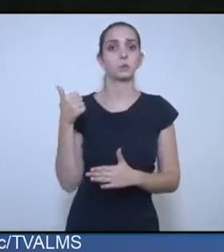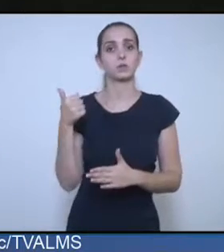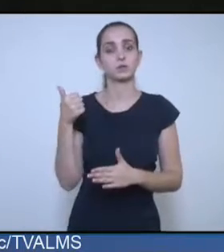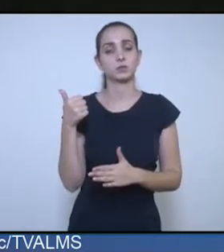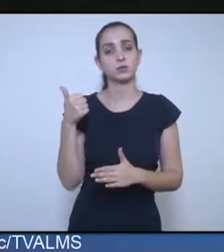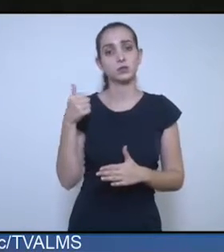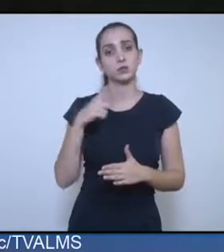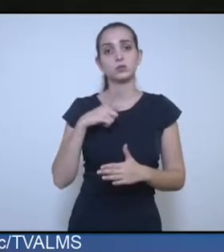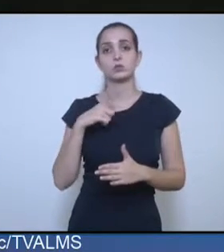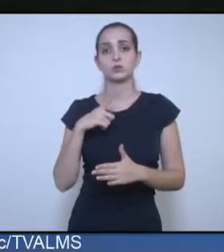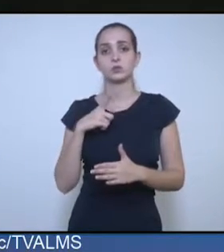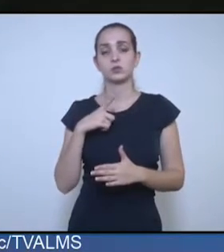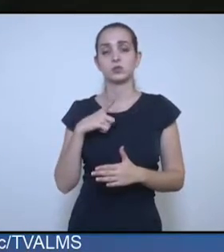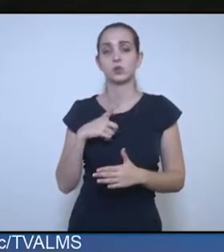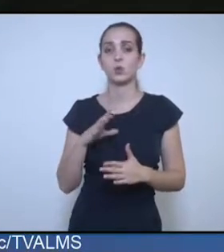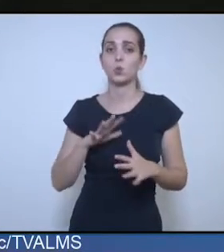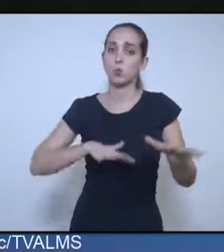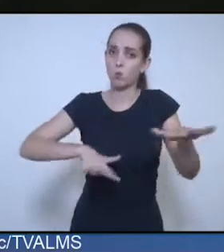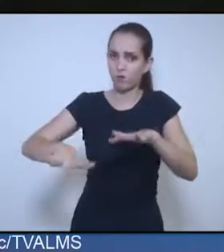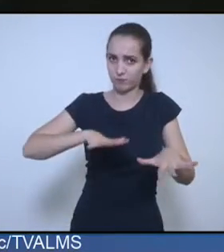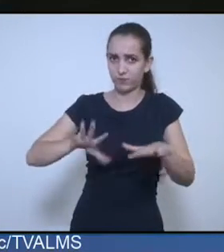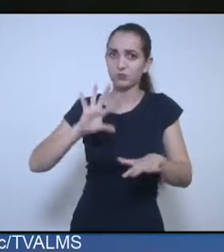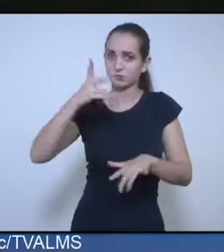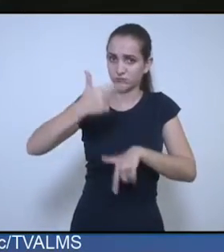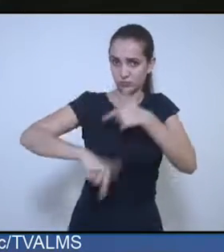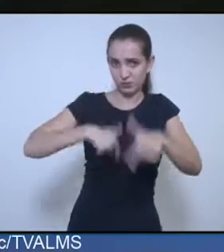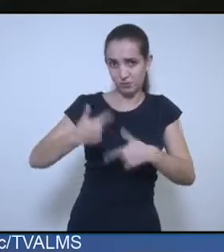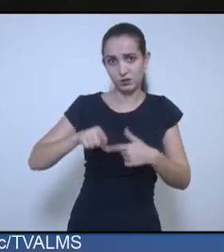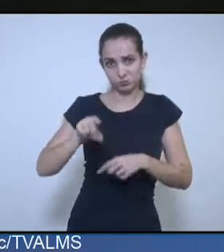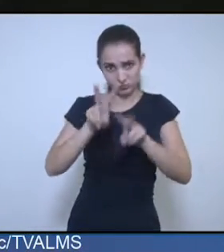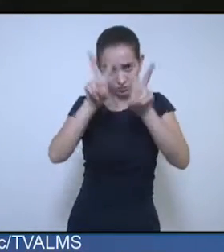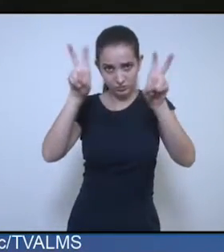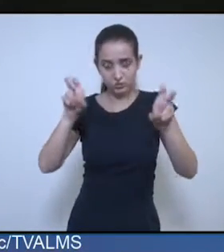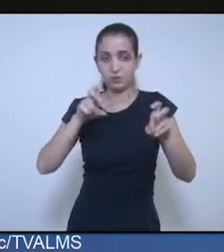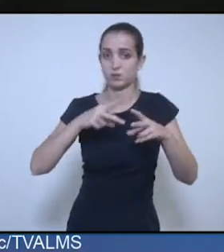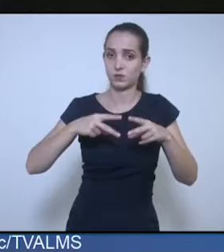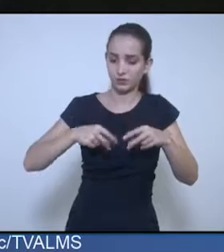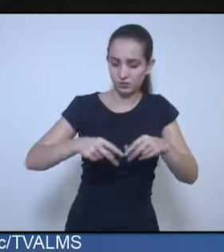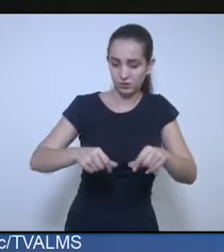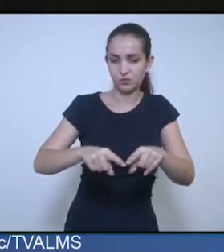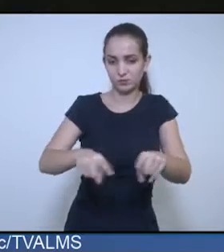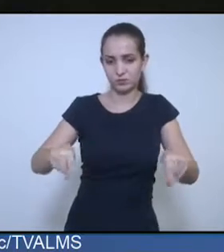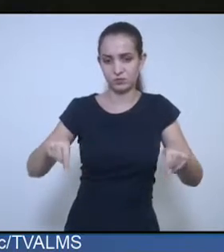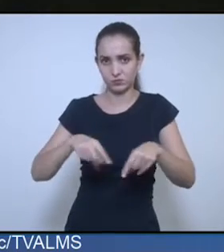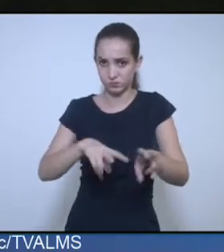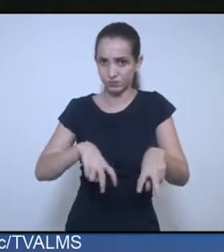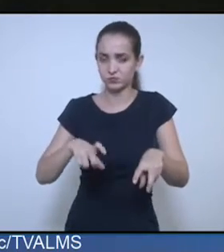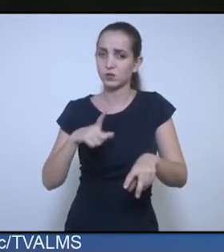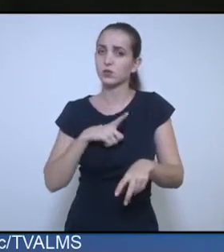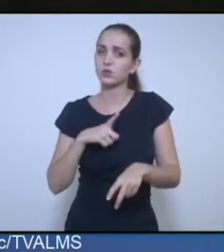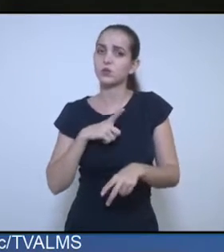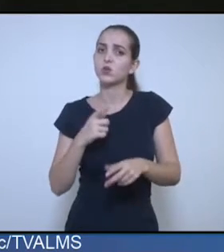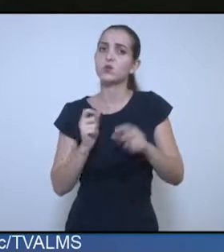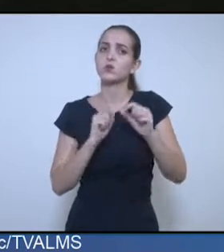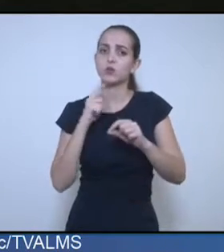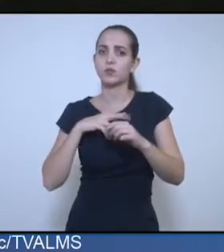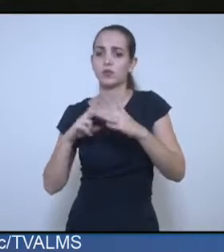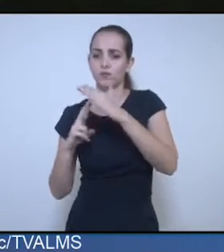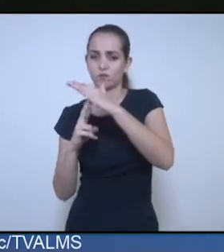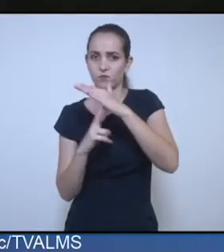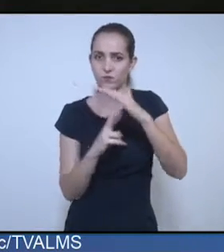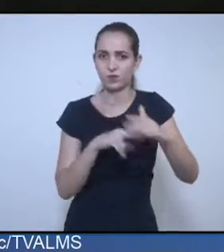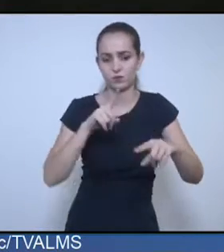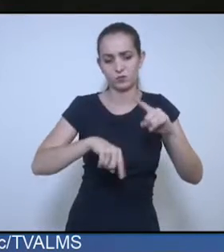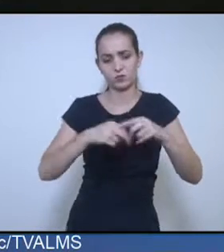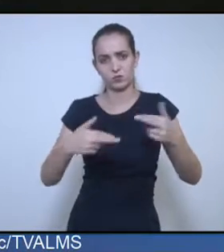que o movimento, um dos movimentos que trabalha com a questão da terra, o MST, promoveu uma feira com produtos da